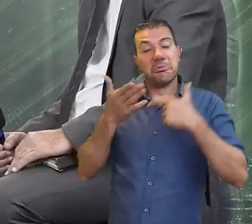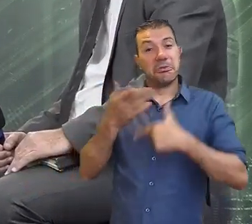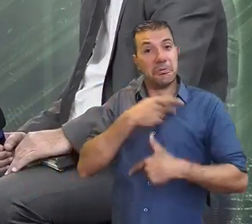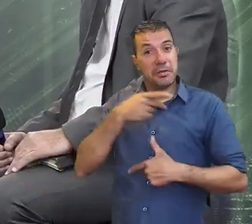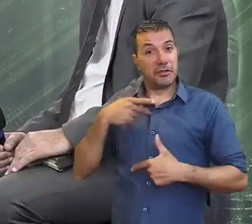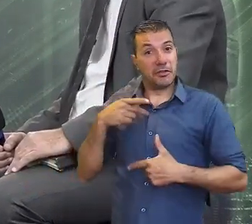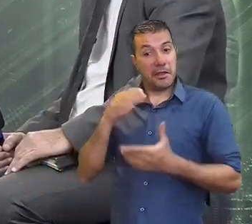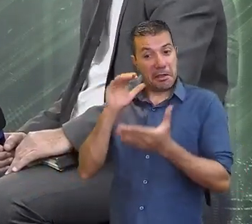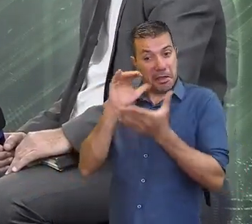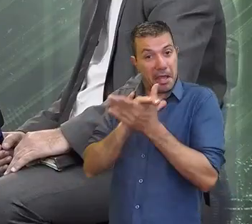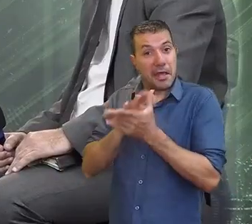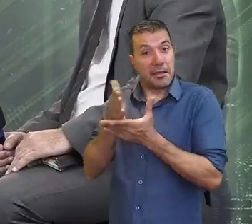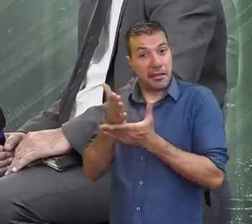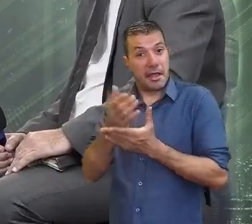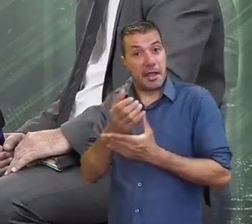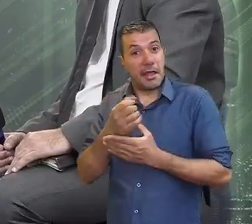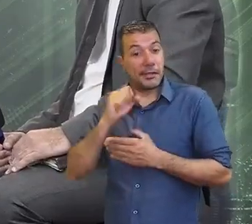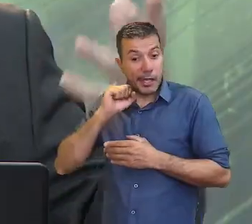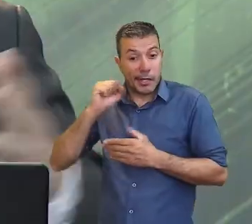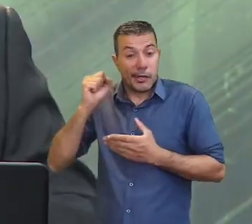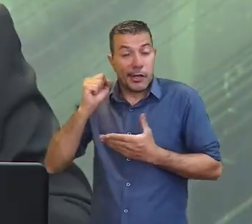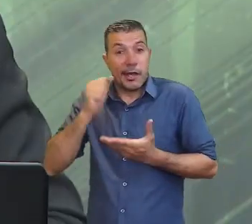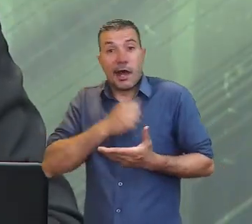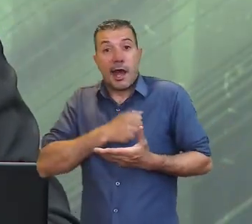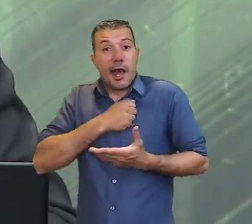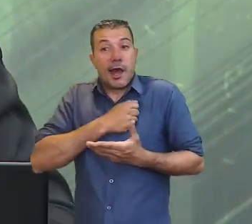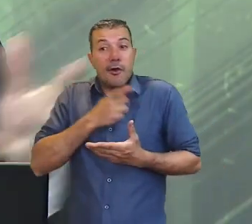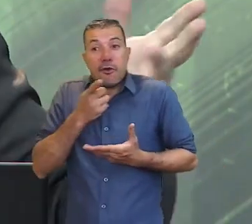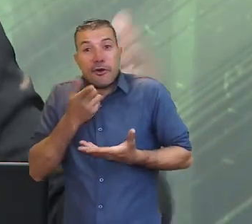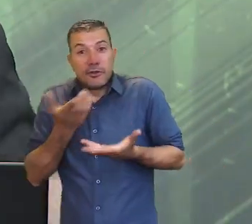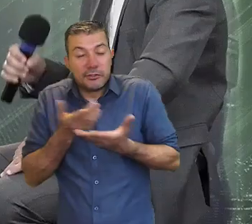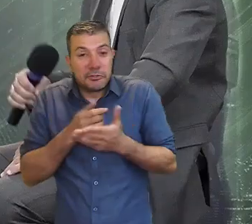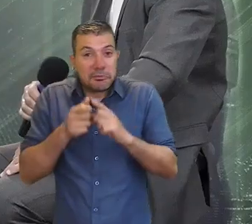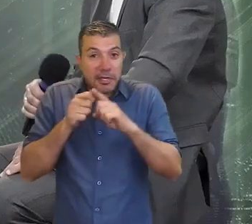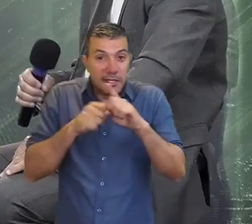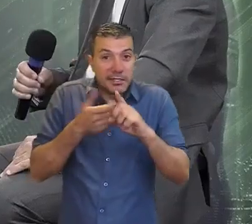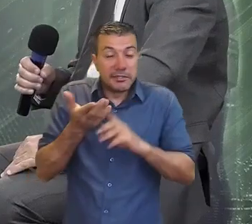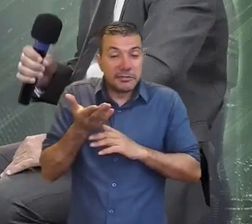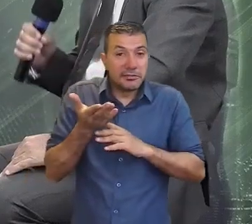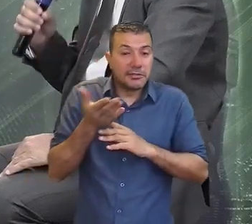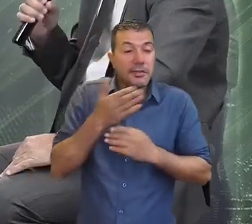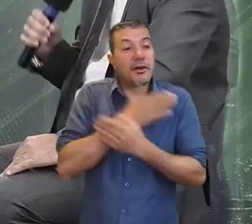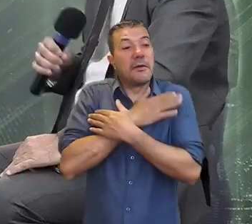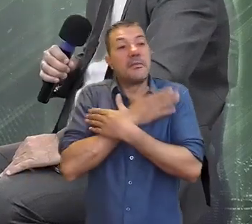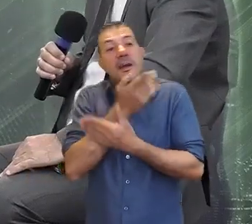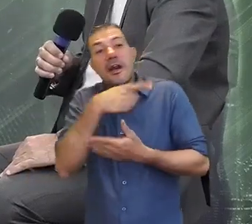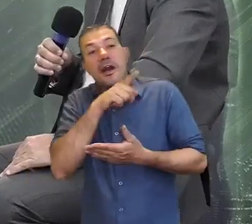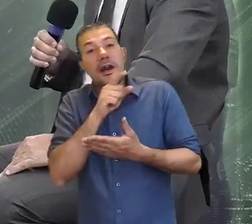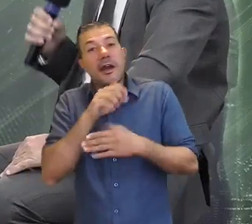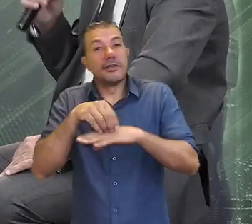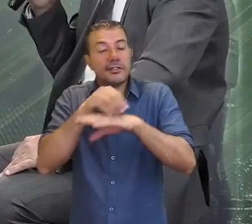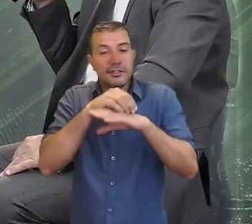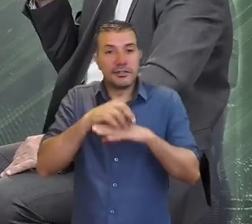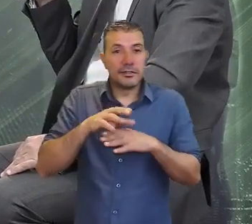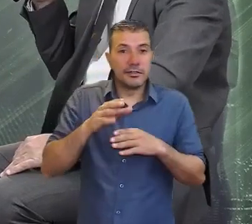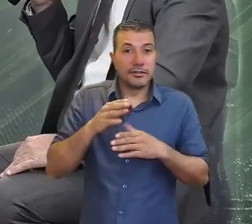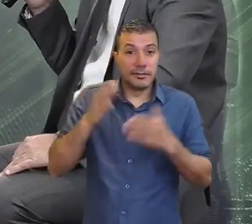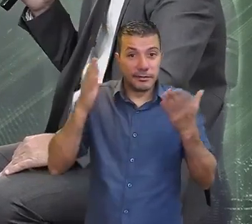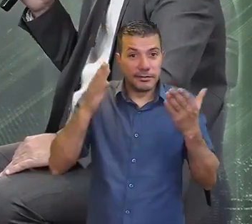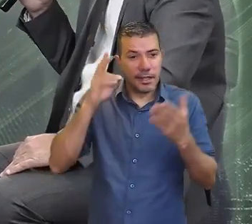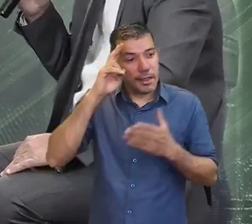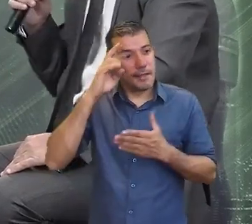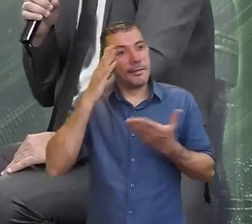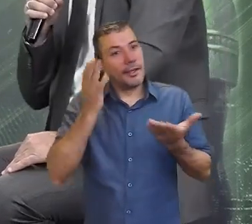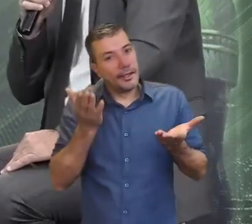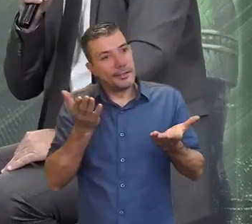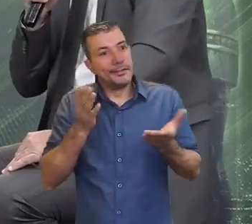ele vai casar agora no mês de agosto. E olha a alegria desse menino. Pastor, que Deus te abençoe. Manda um abraço lá para o Distrito Franco da Rocha. Tinha que lembrar, né,